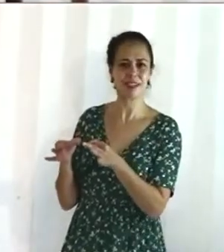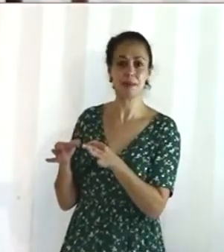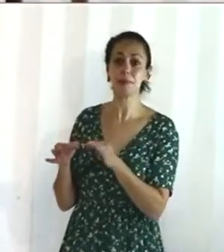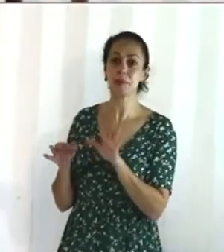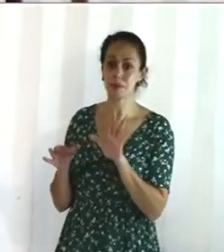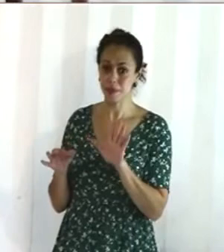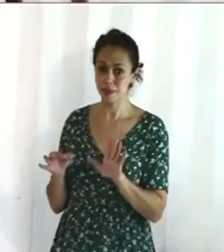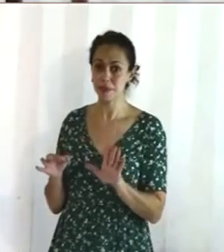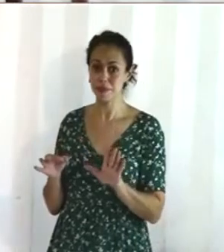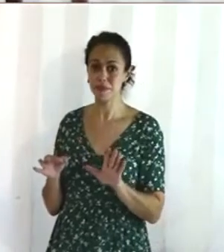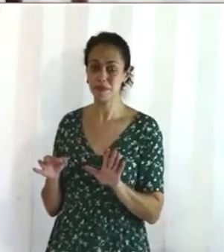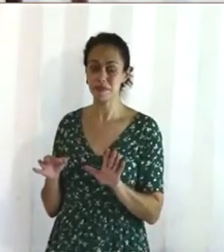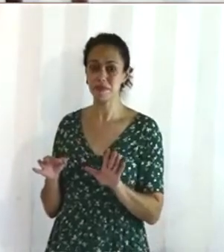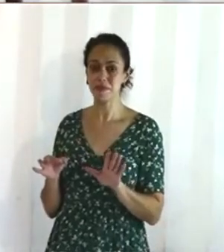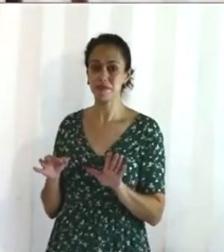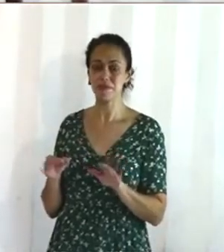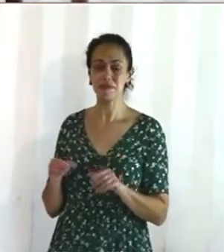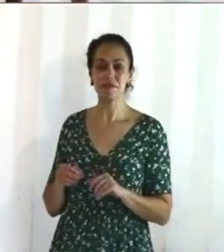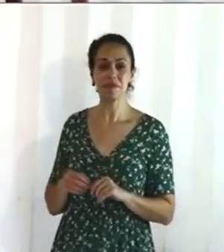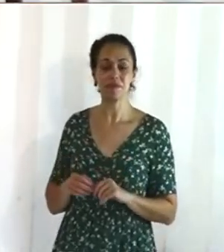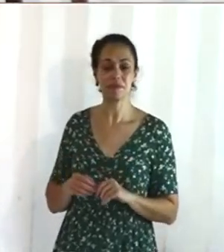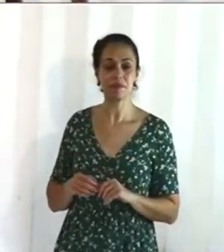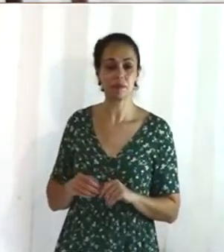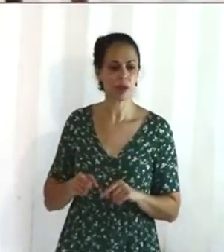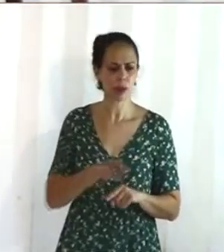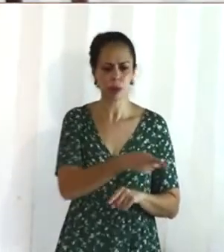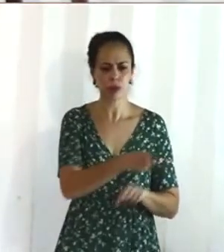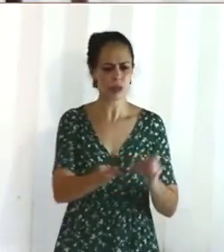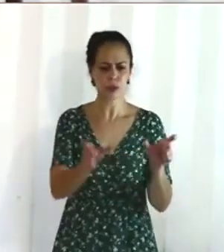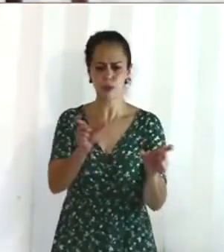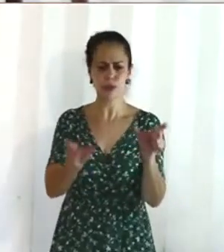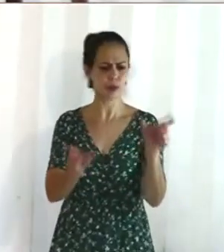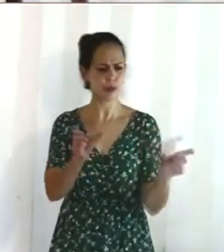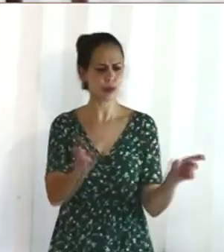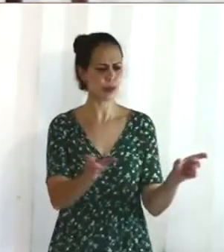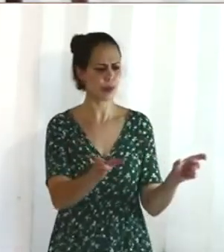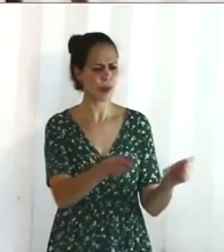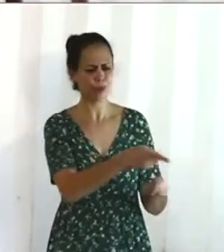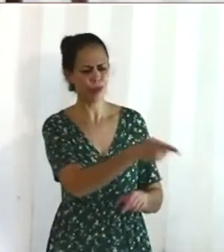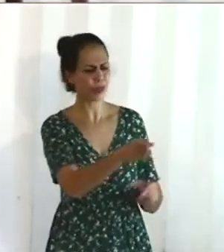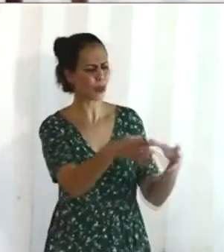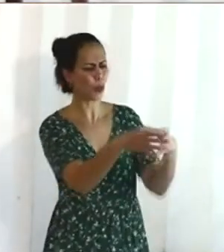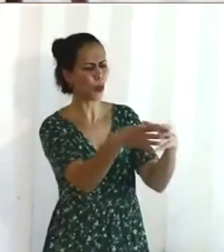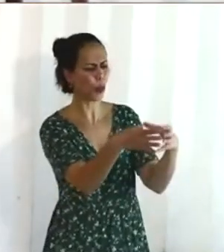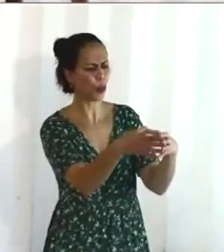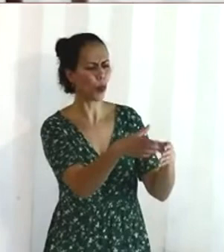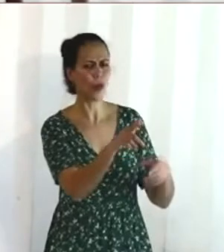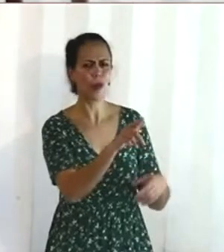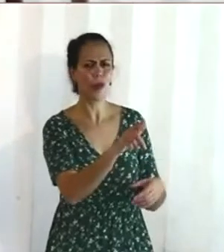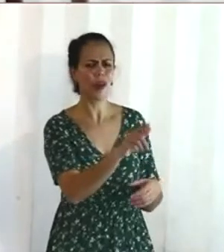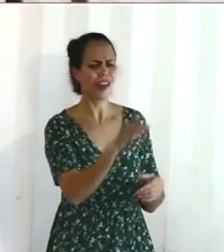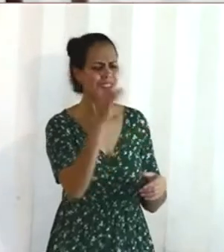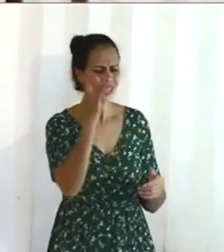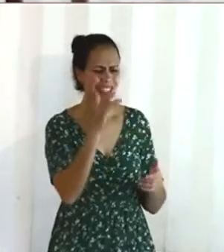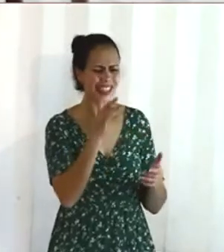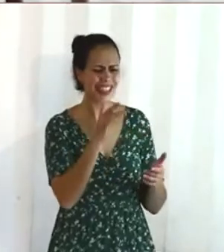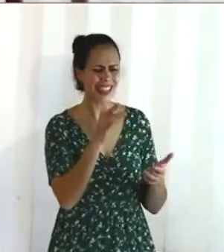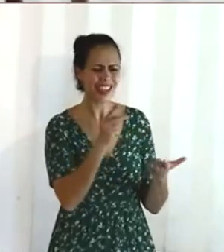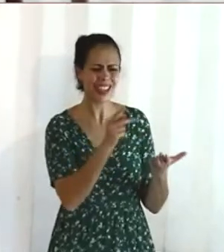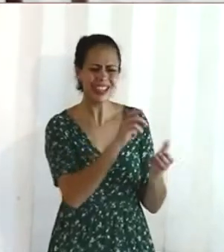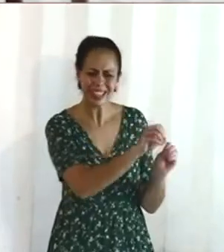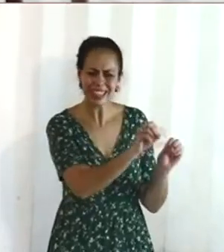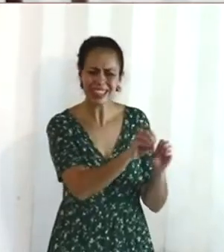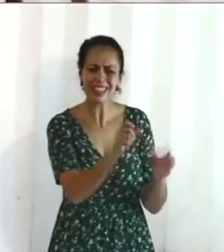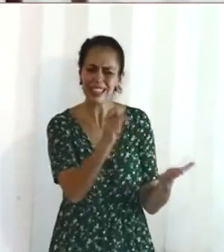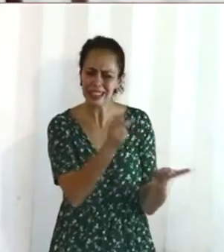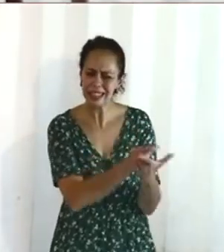aqueles que estavam ouvindo os falsos ensinos reconhecessem os erros e voltassem e se unissem